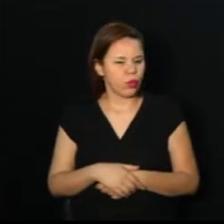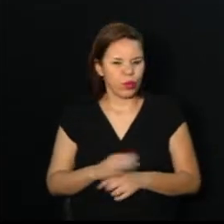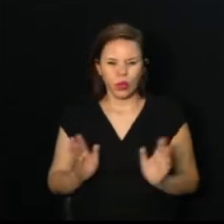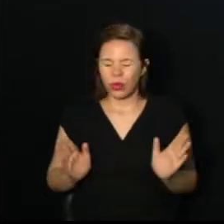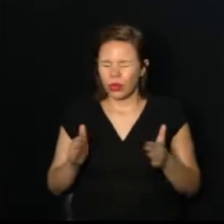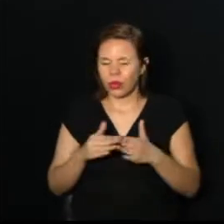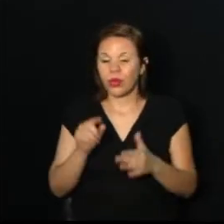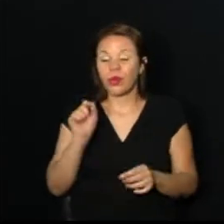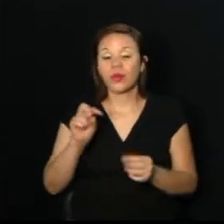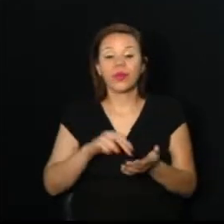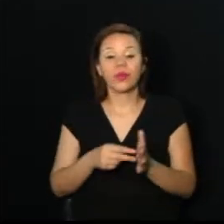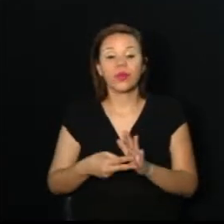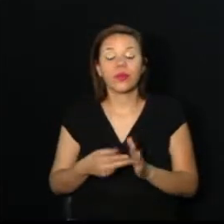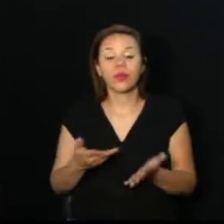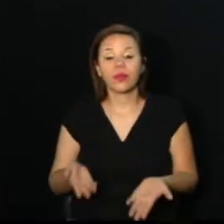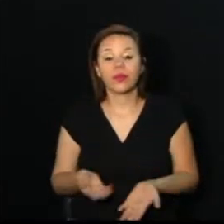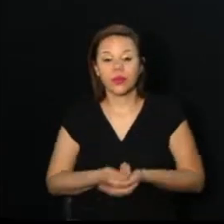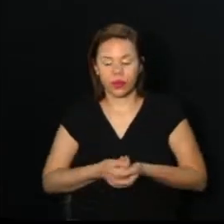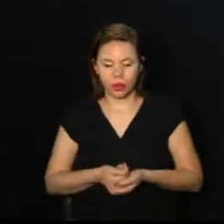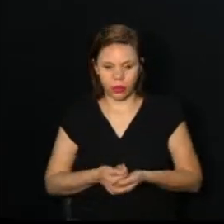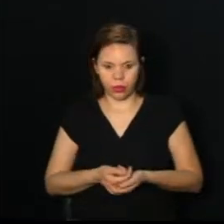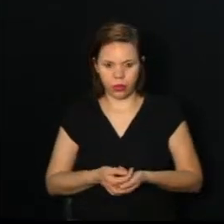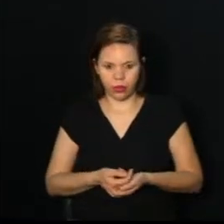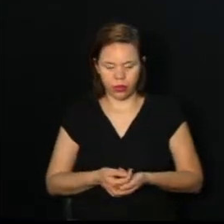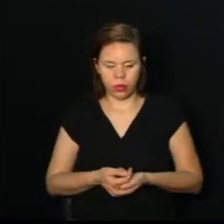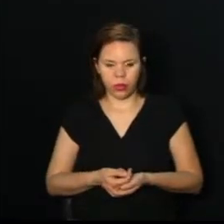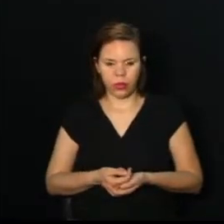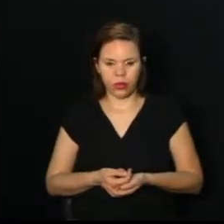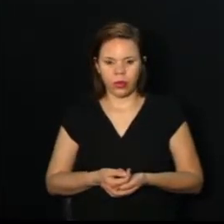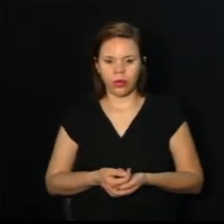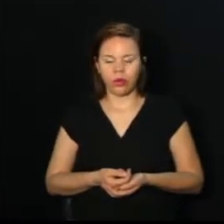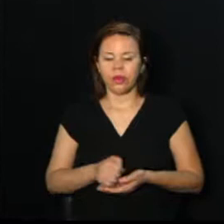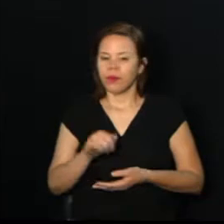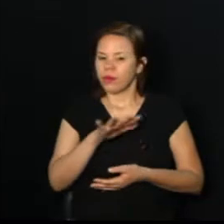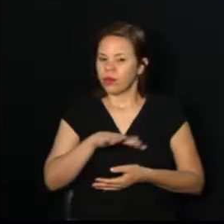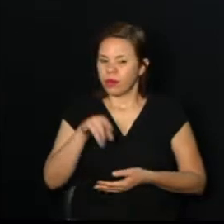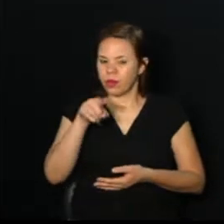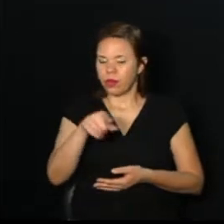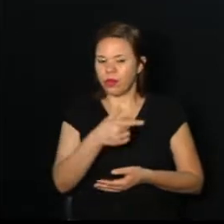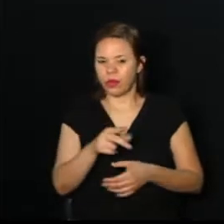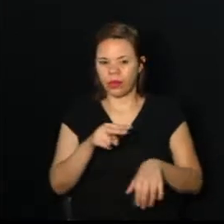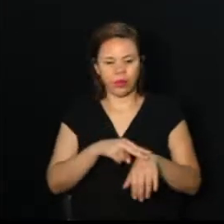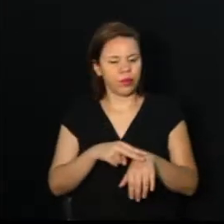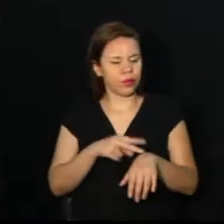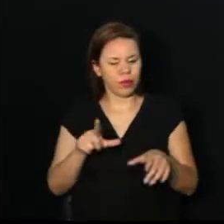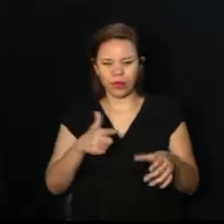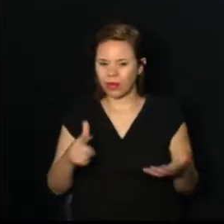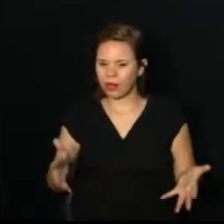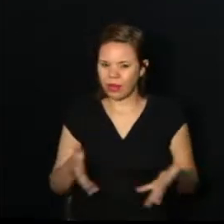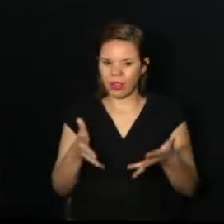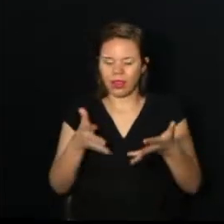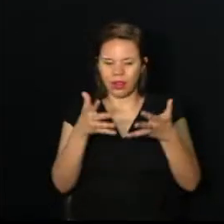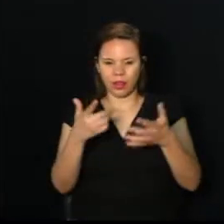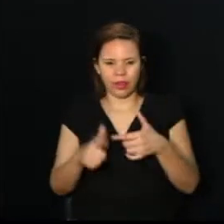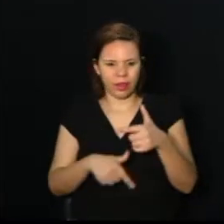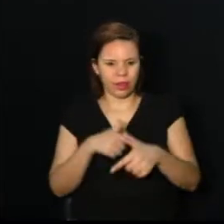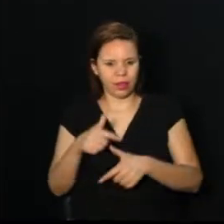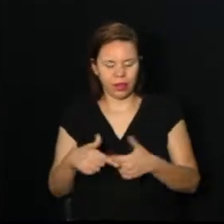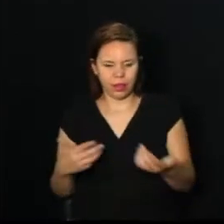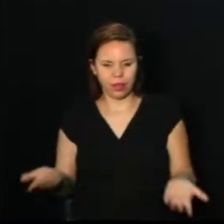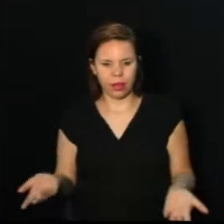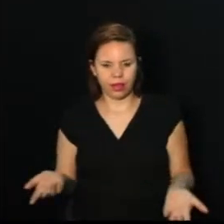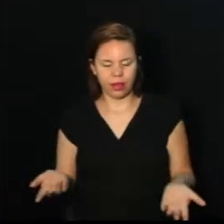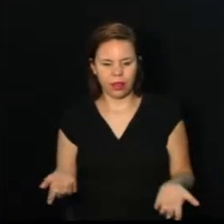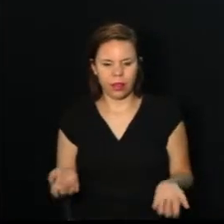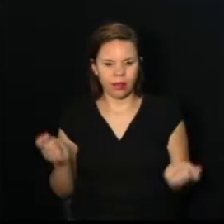Isso significa que essa área não tem ativação. Não